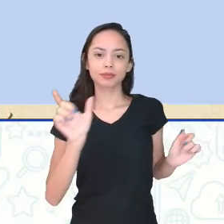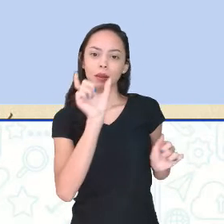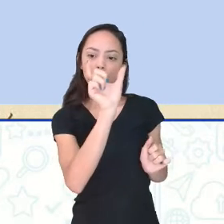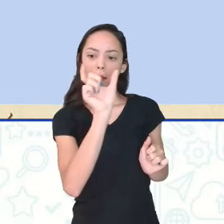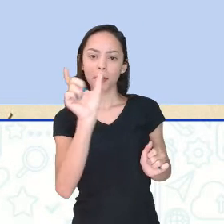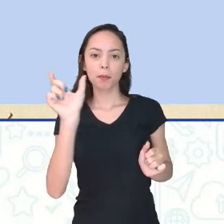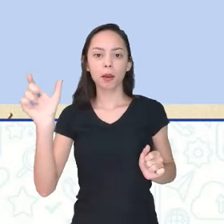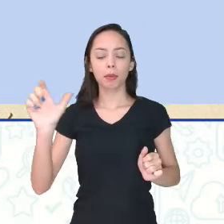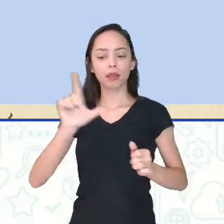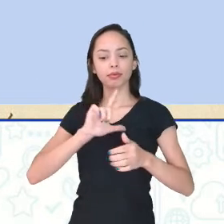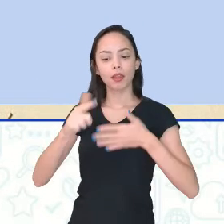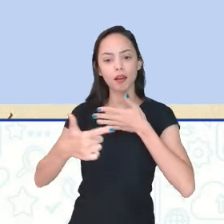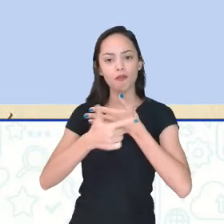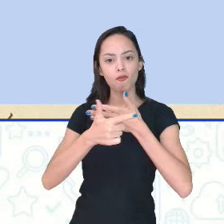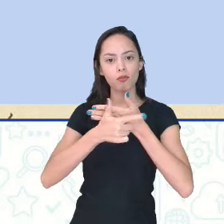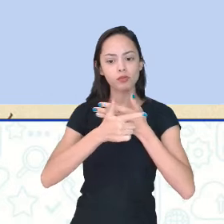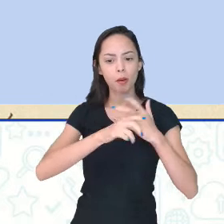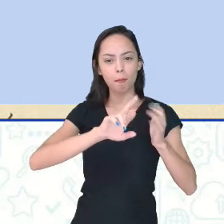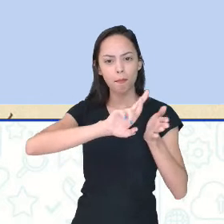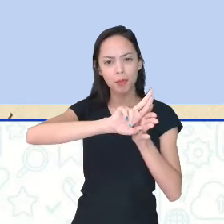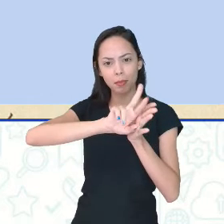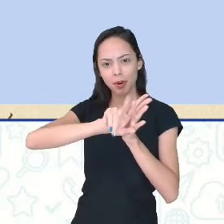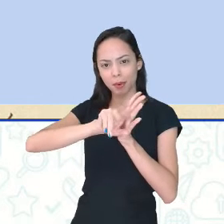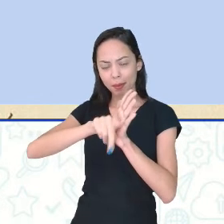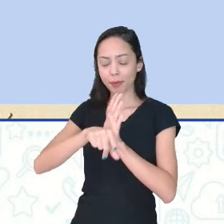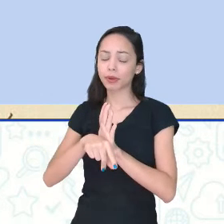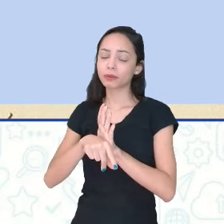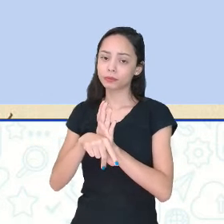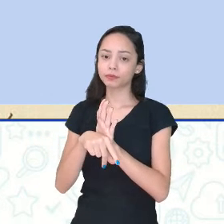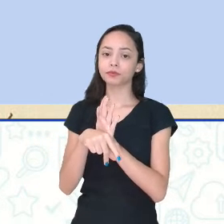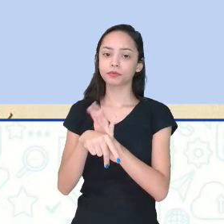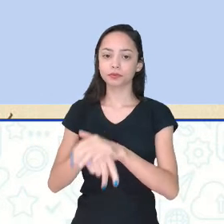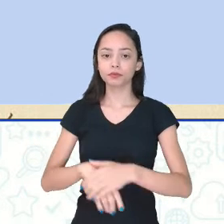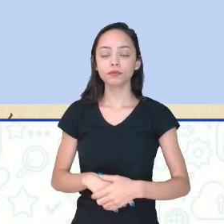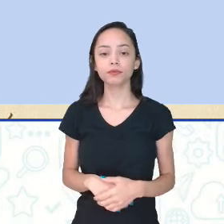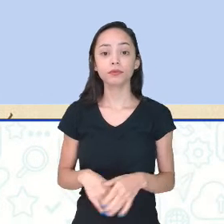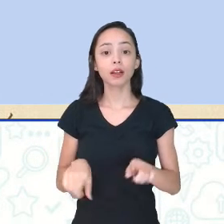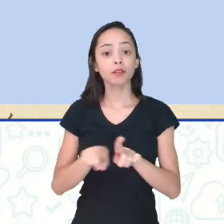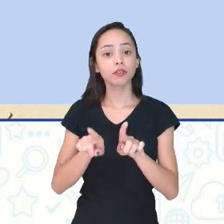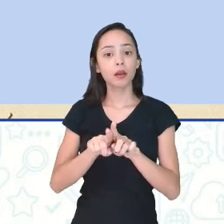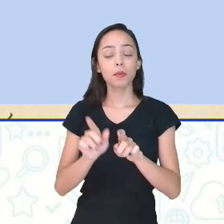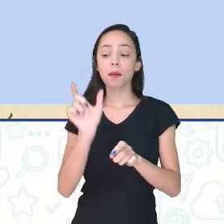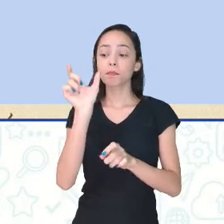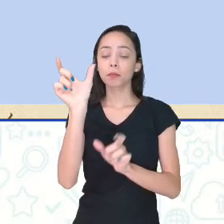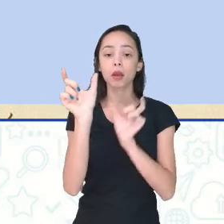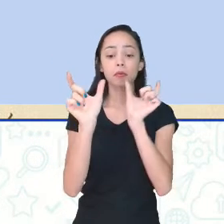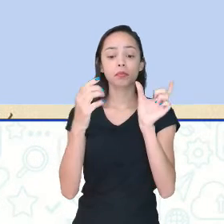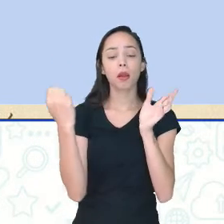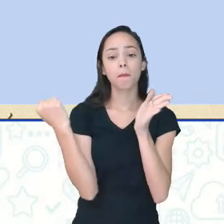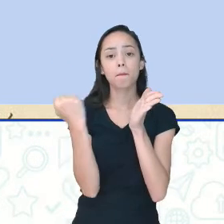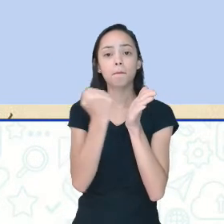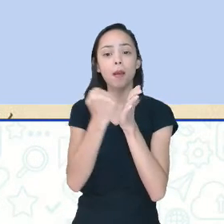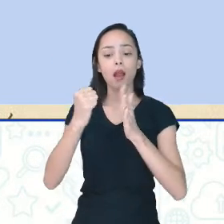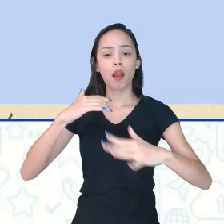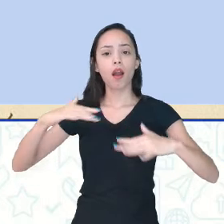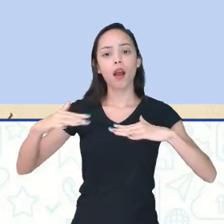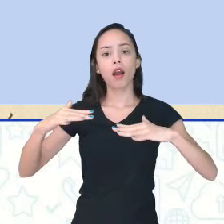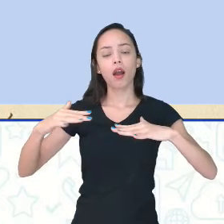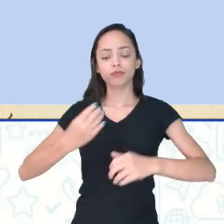que possuem funções distintas. Além disso, há aquelas palavras que marcam a ação do